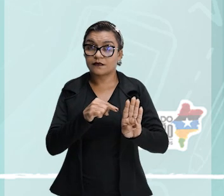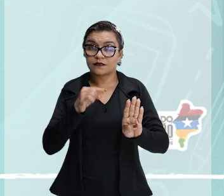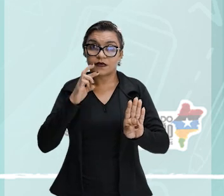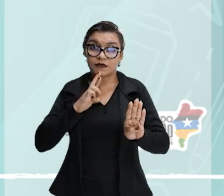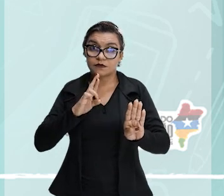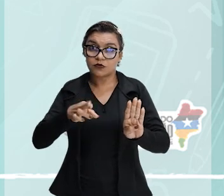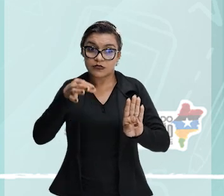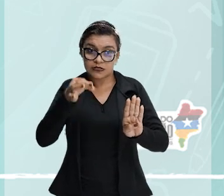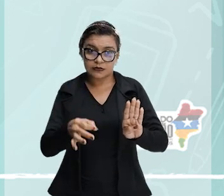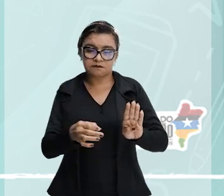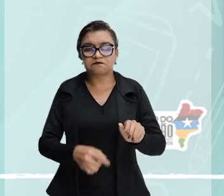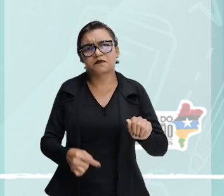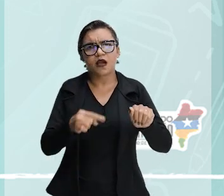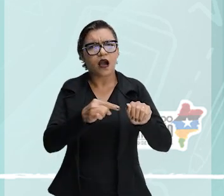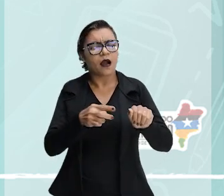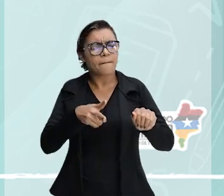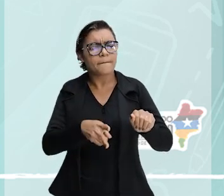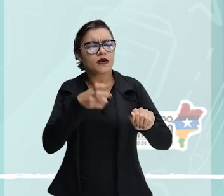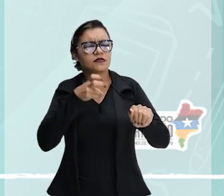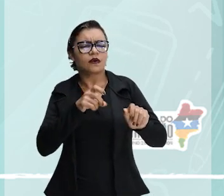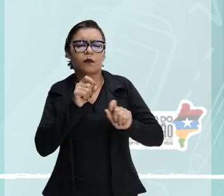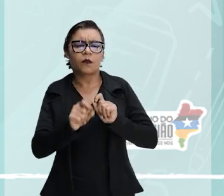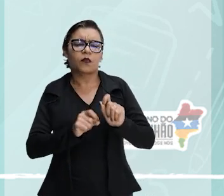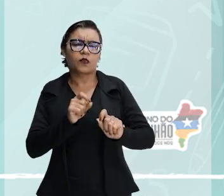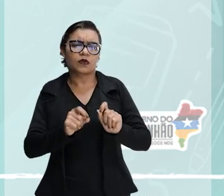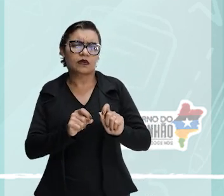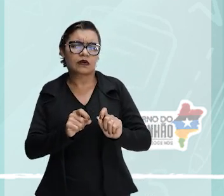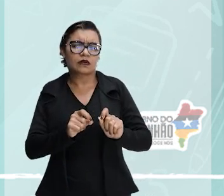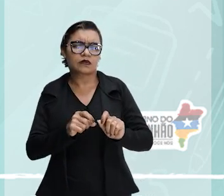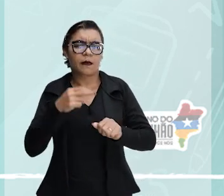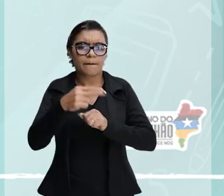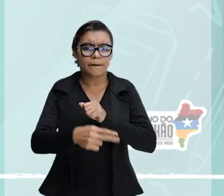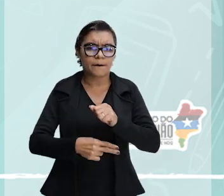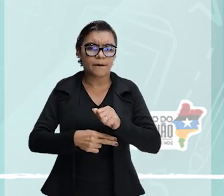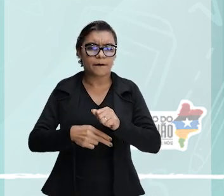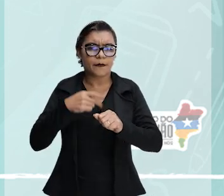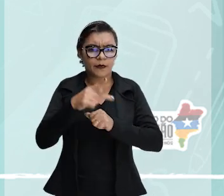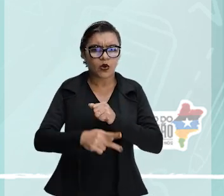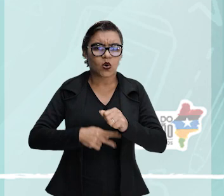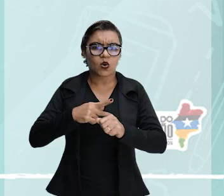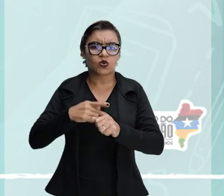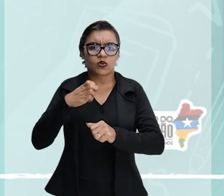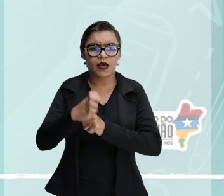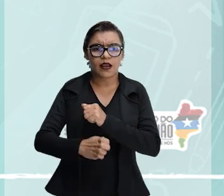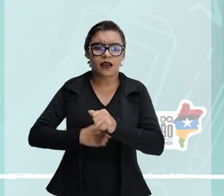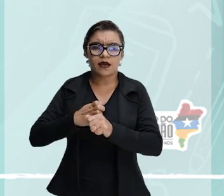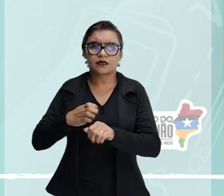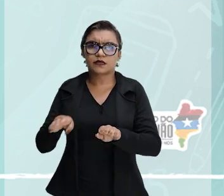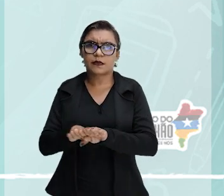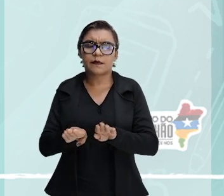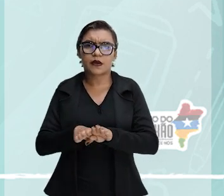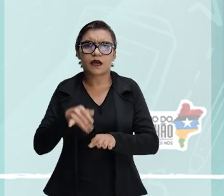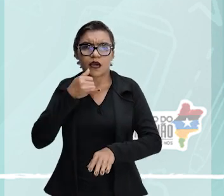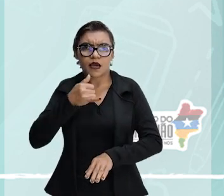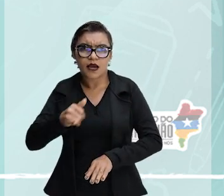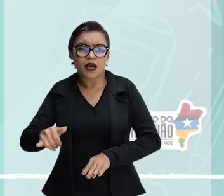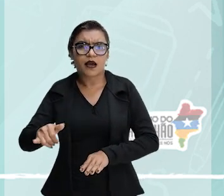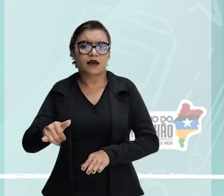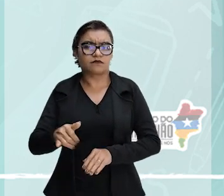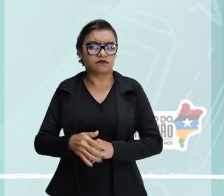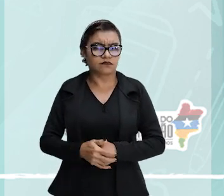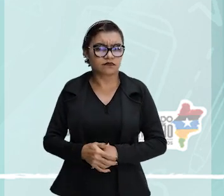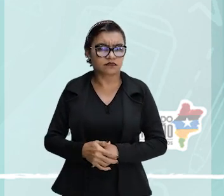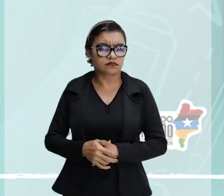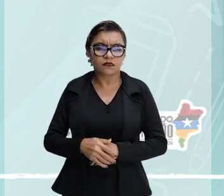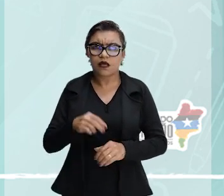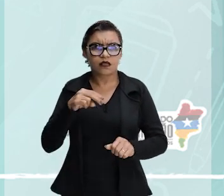B. A opção A, perceba o seguinte, ele trata prótons, elétrons e carga elétrica. Carga elétrica ela não é uma partícula que está